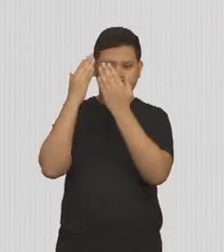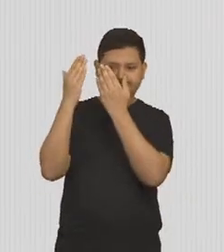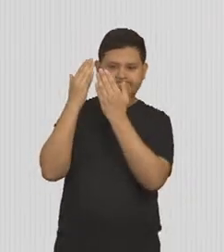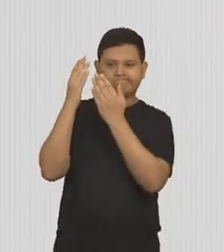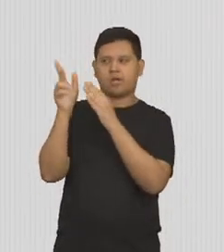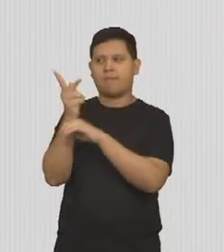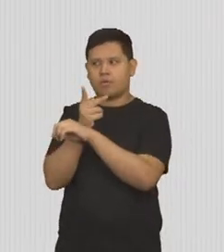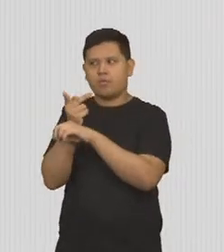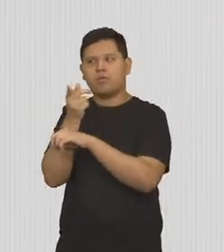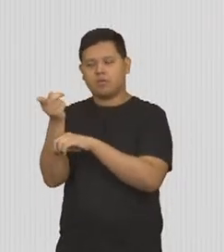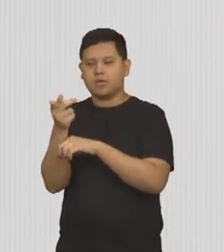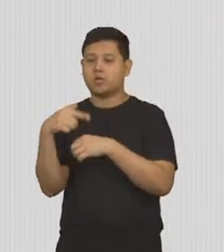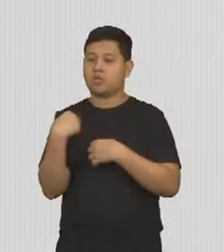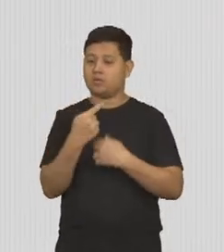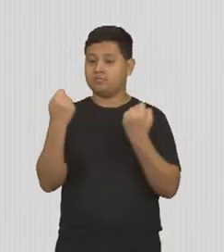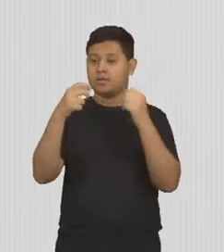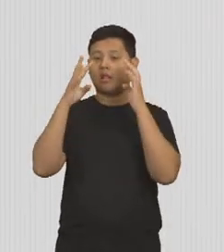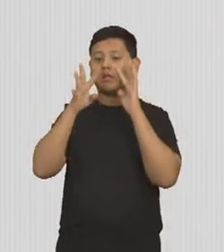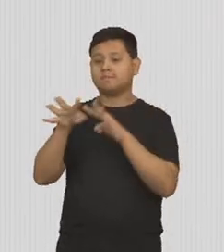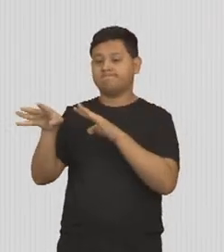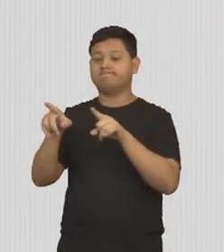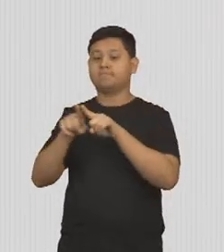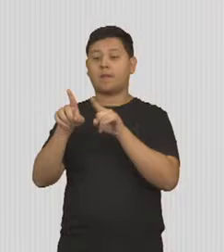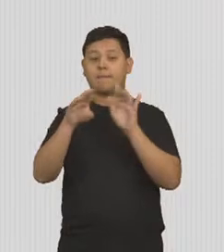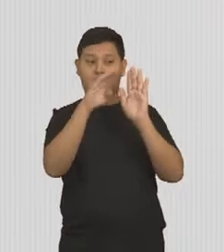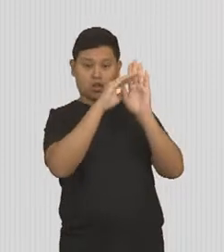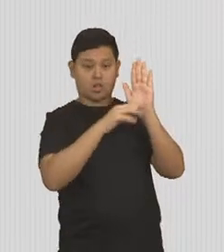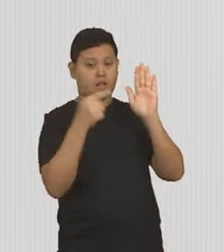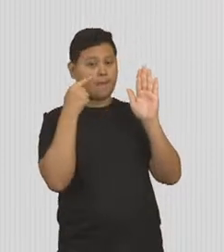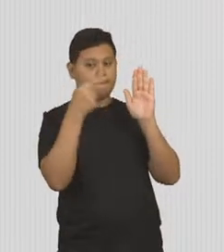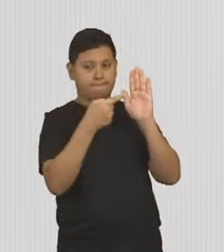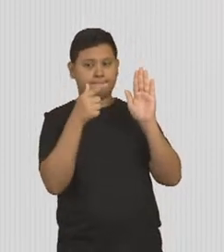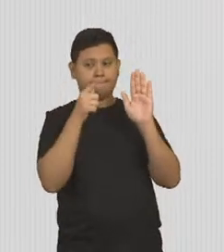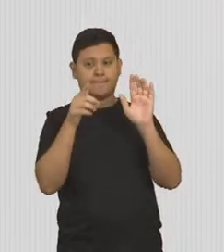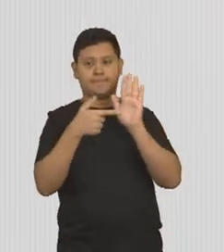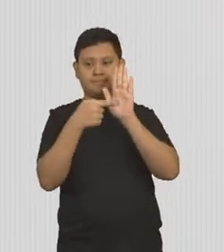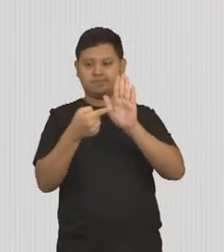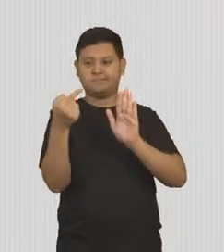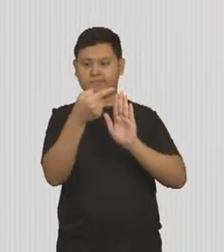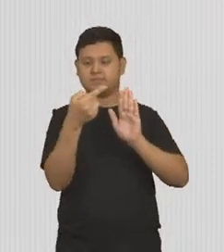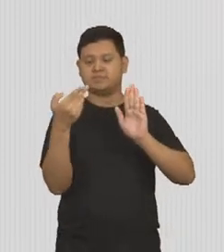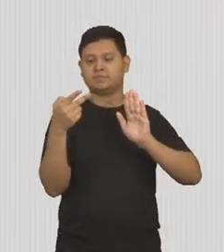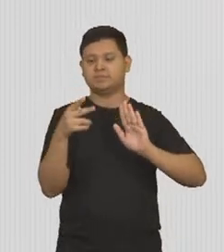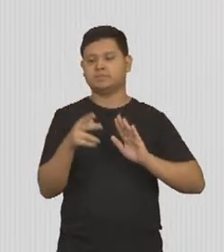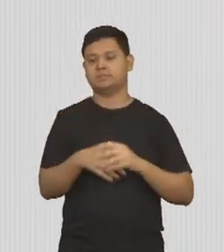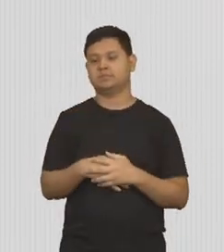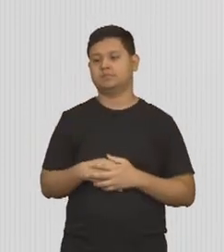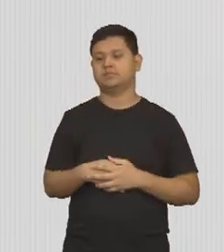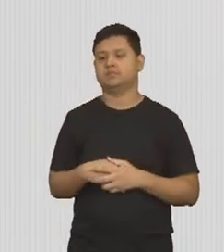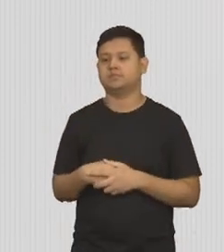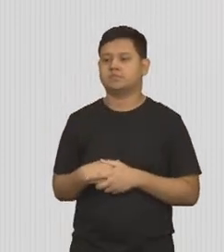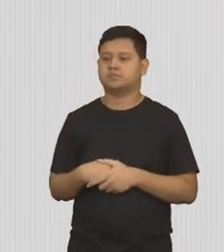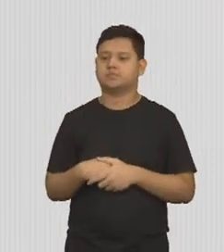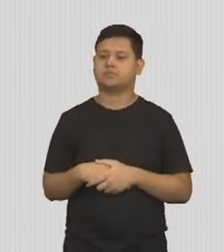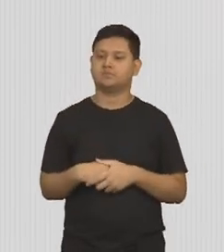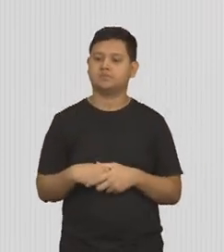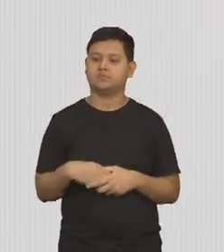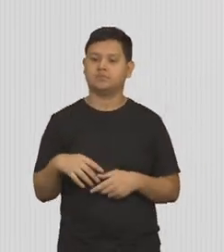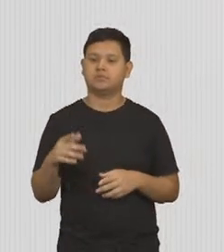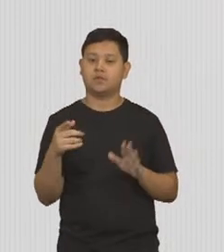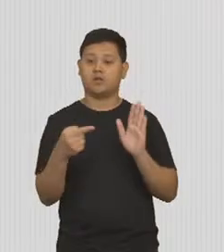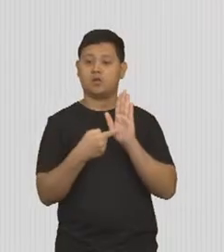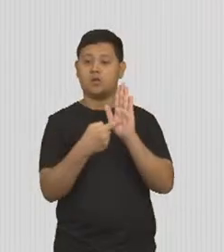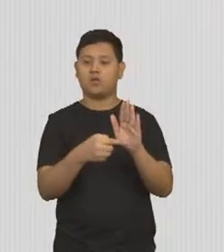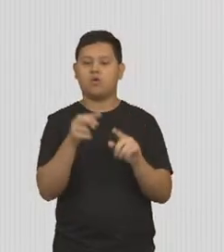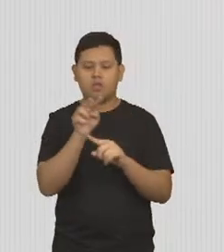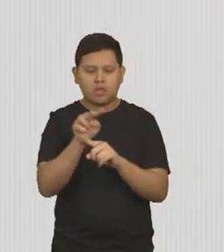que a gente dê atenção. A gente separou aqui também alguns tópicos que eu acho que são ilustrativos dessa situação. A gente colocou aqui